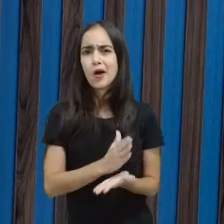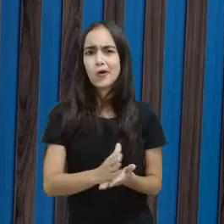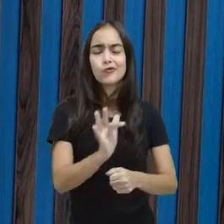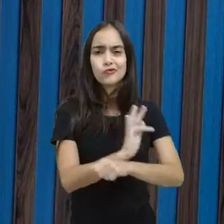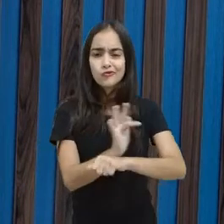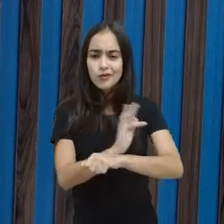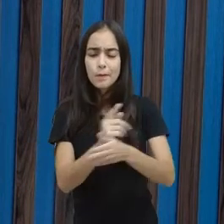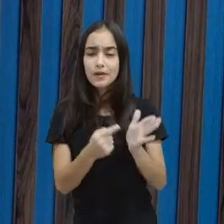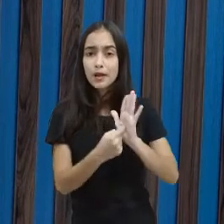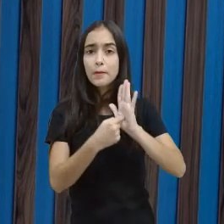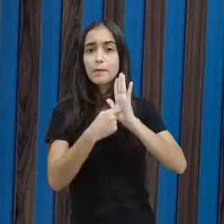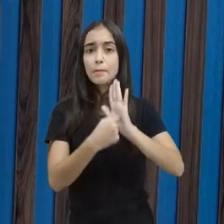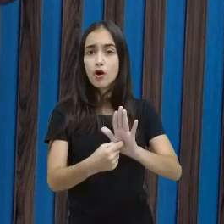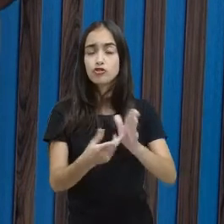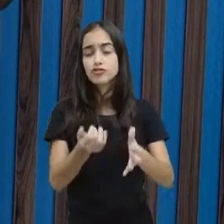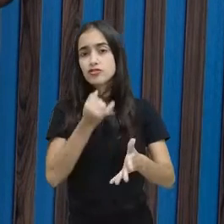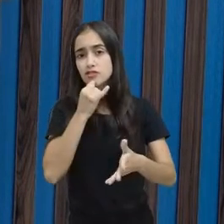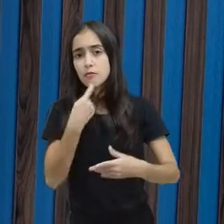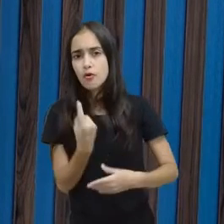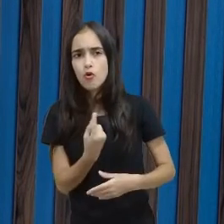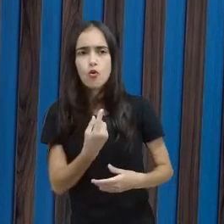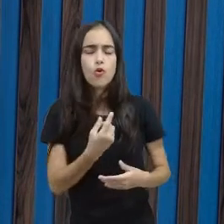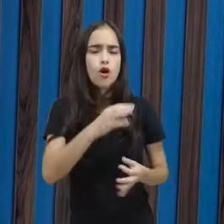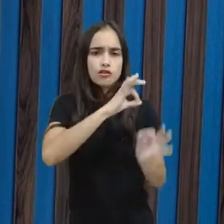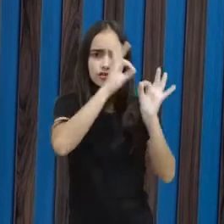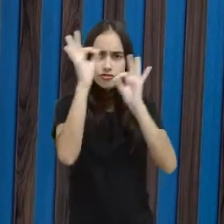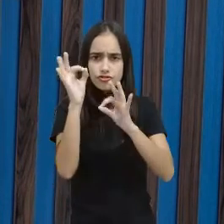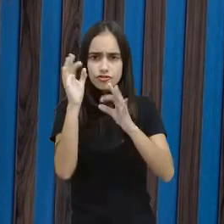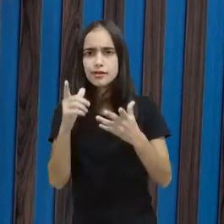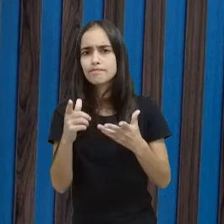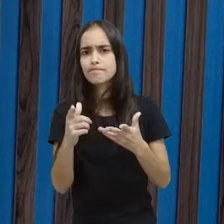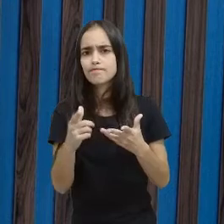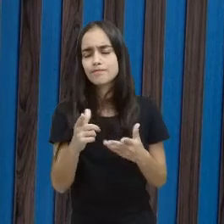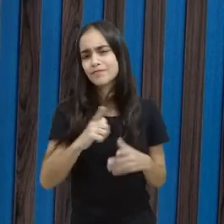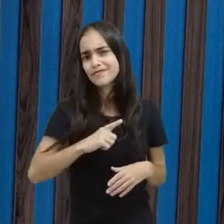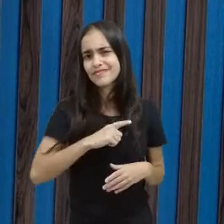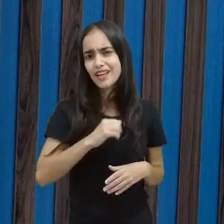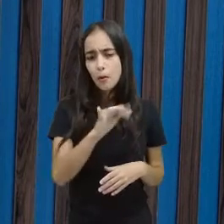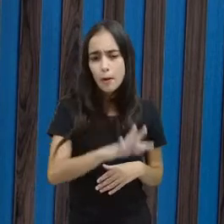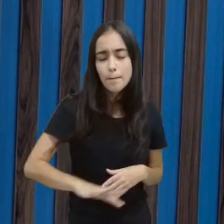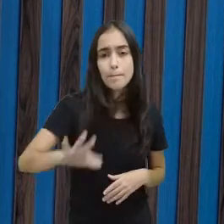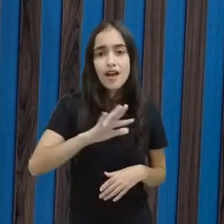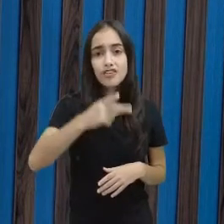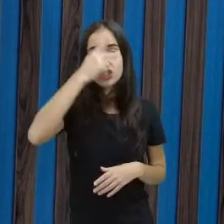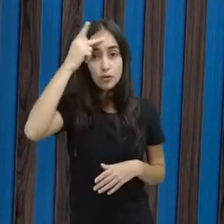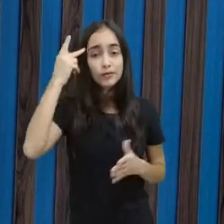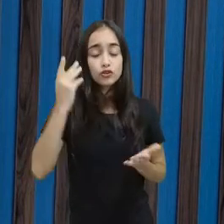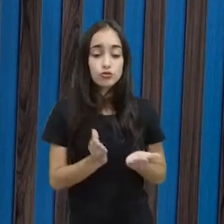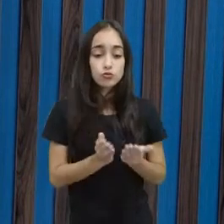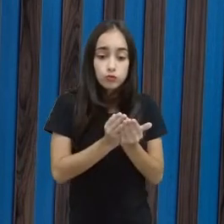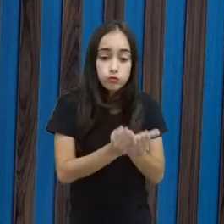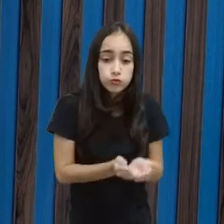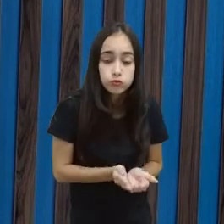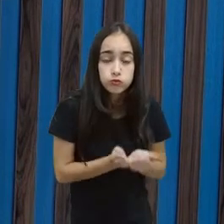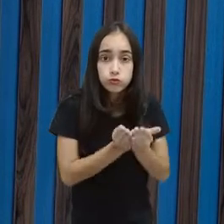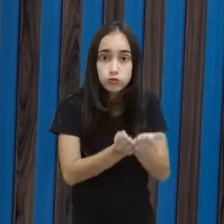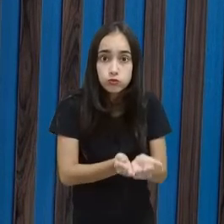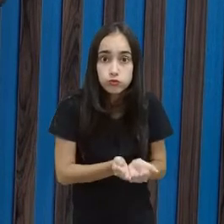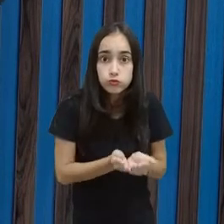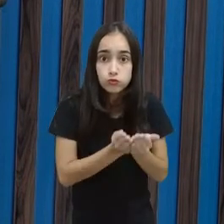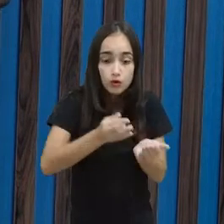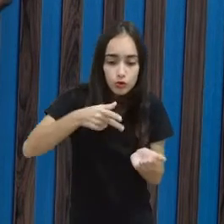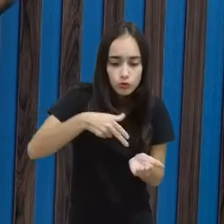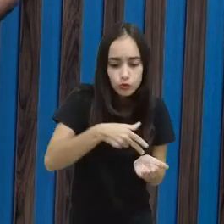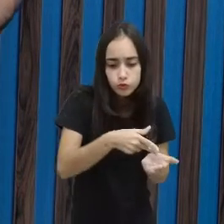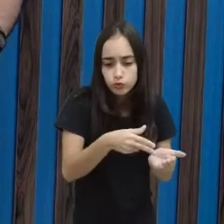os soldados eles vão desembarcando, né, em uns barcos ali que traziam soldados, quando abria ali os soldados corriam